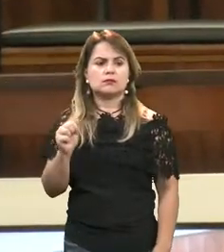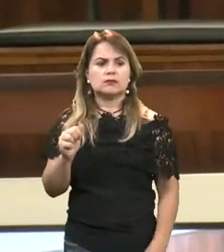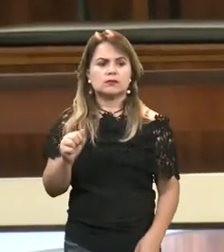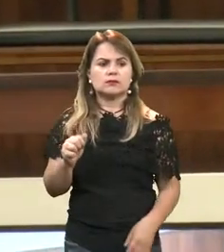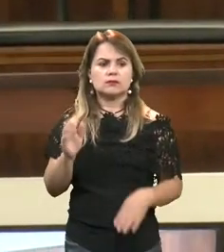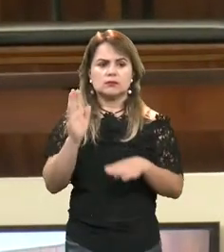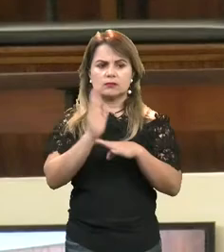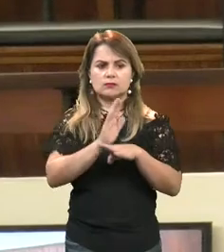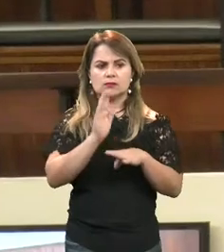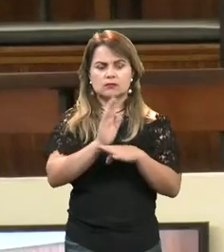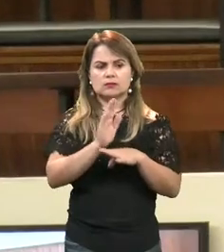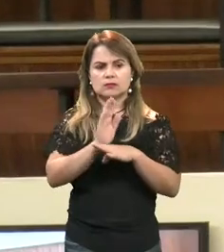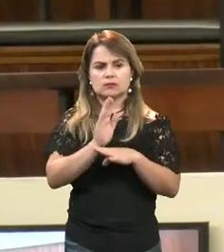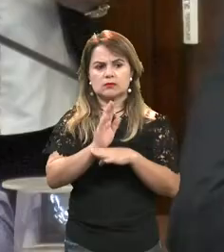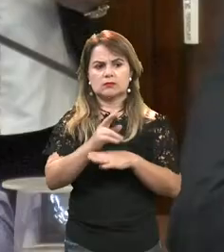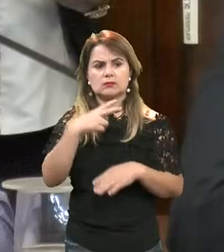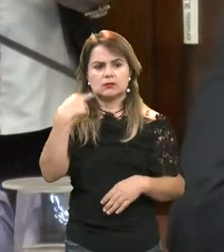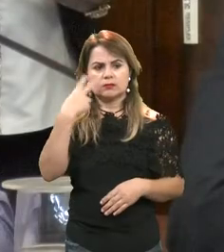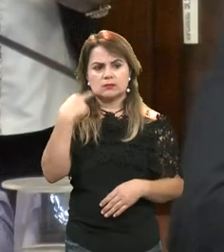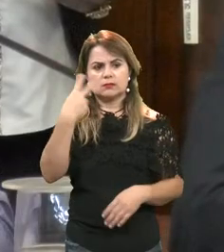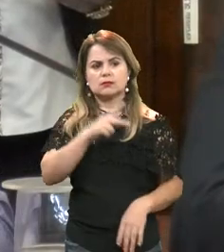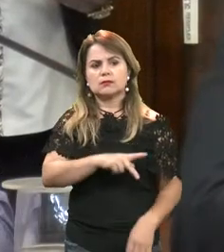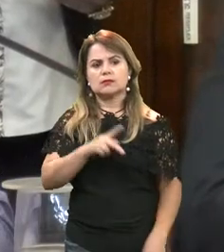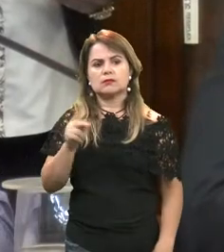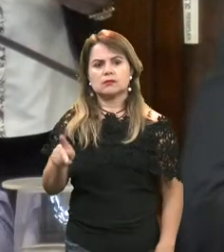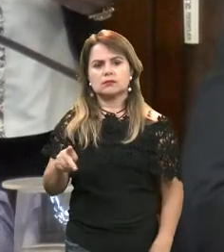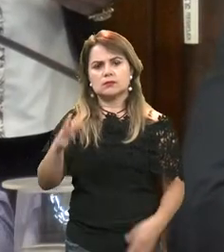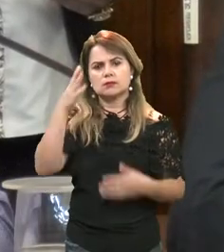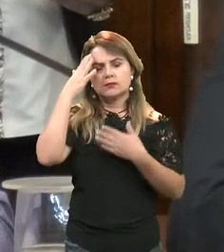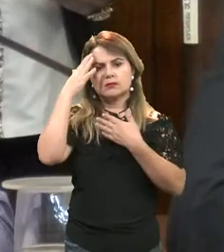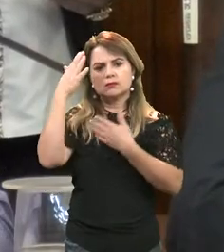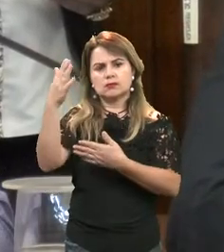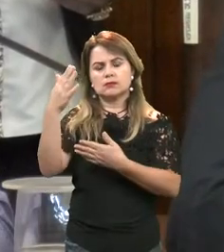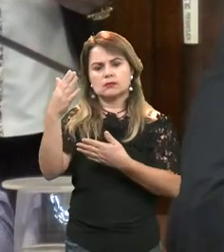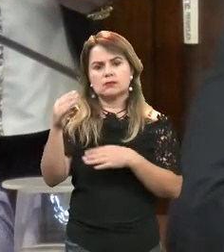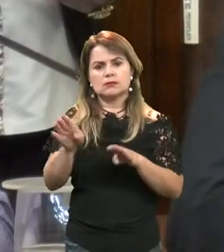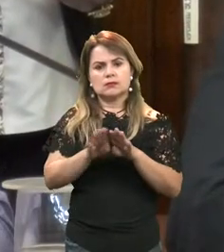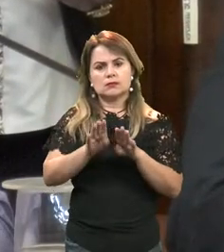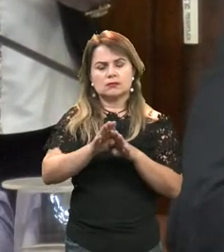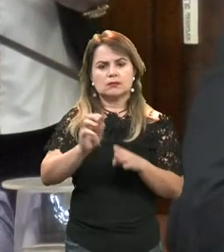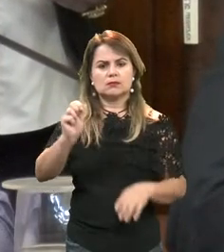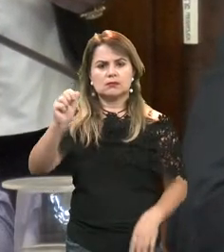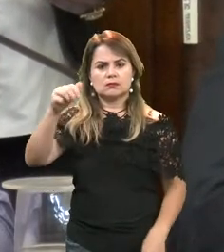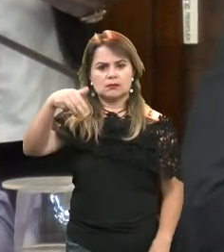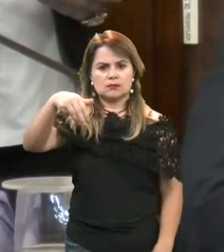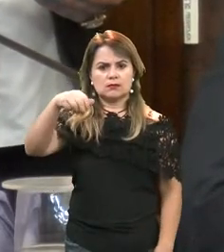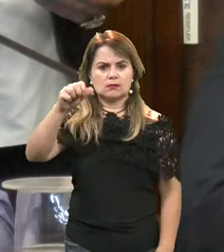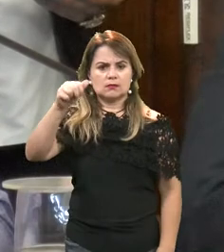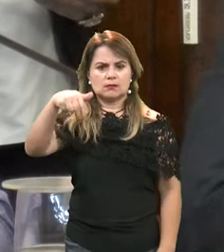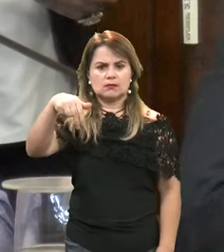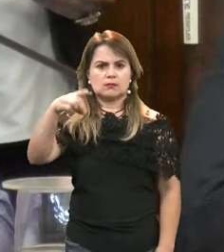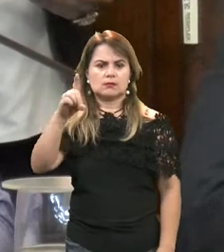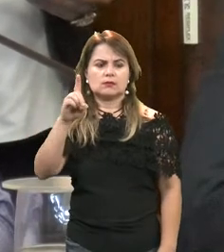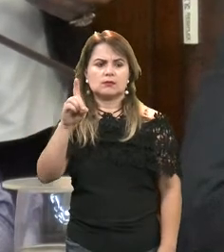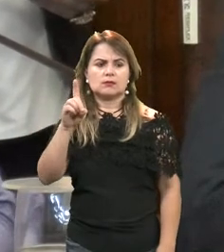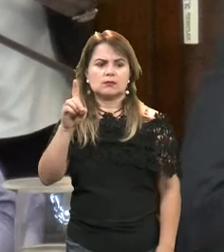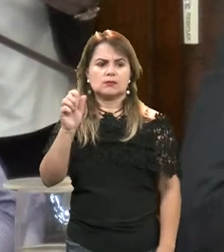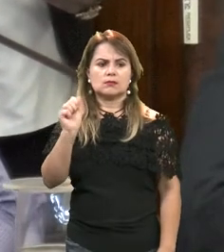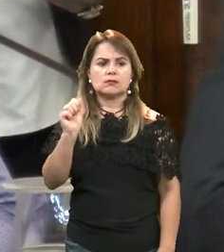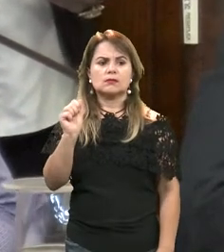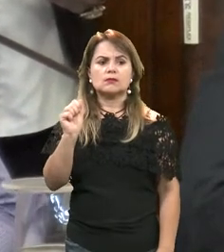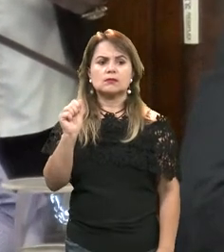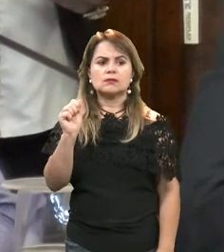da vereadora professora Daniela, muito obrigado, Natália. Amanda Segarrim